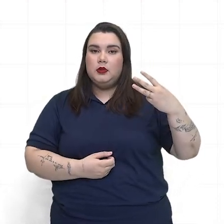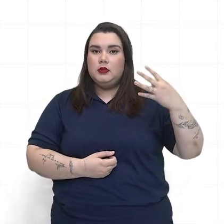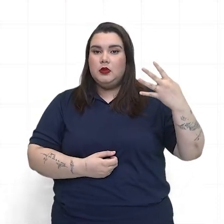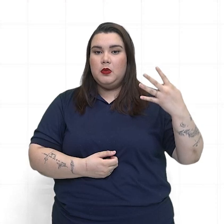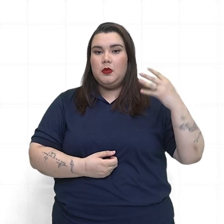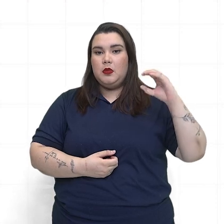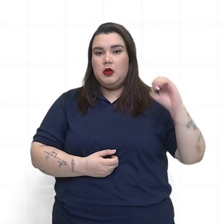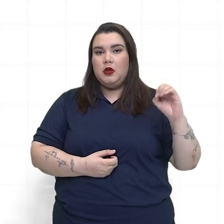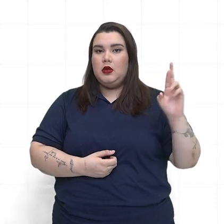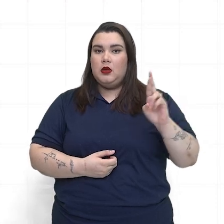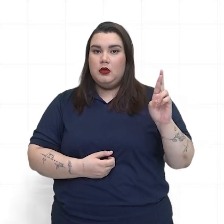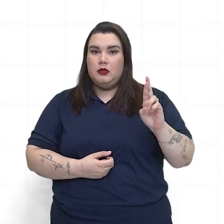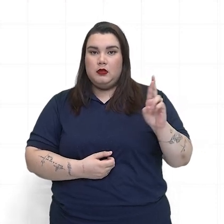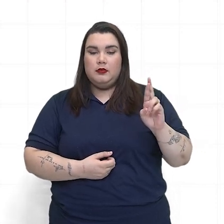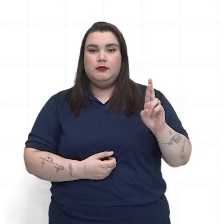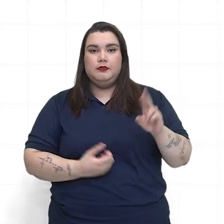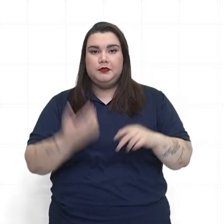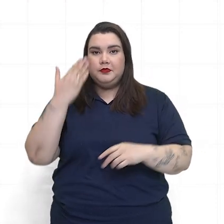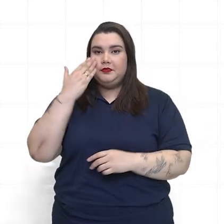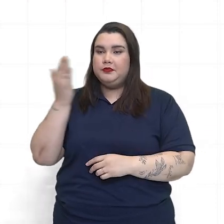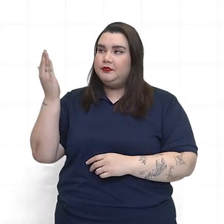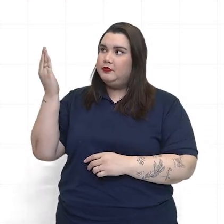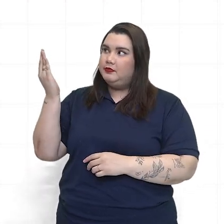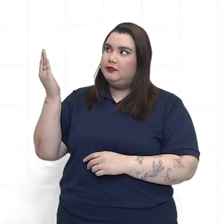vai entrar com